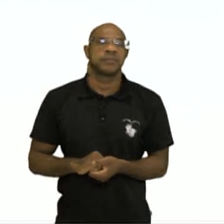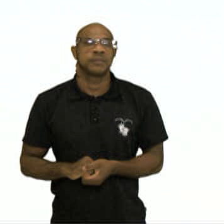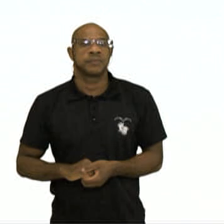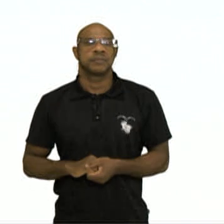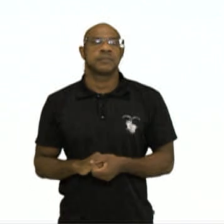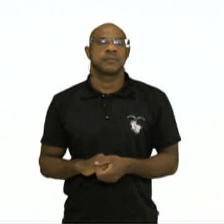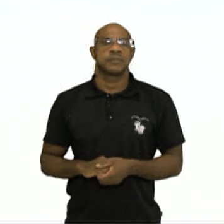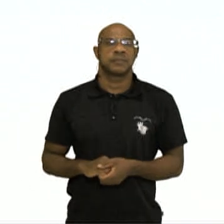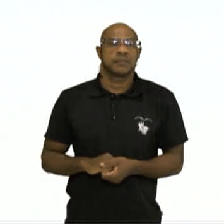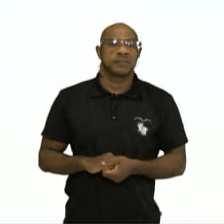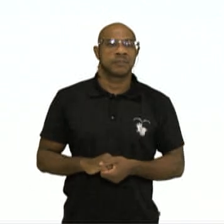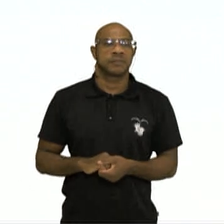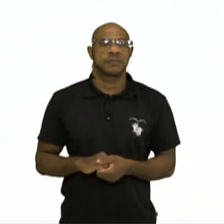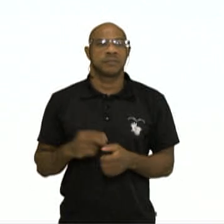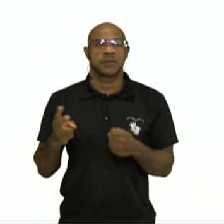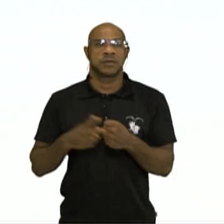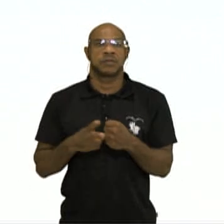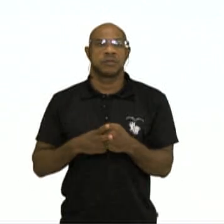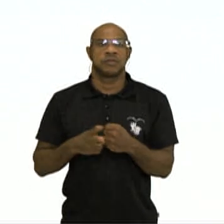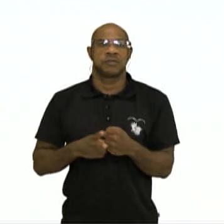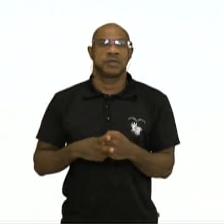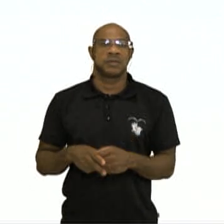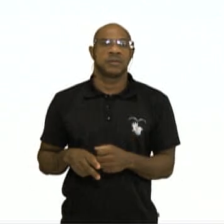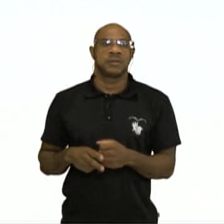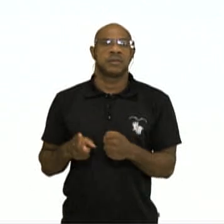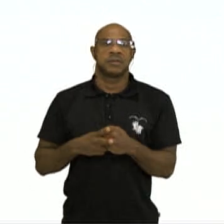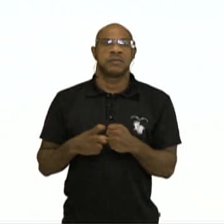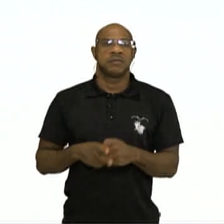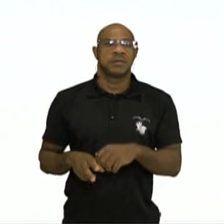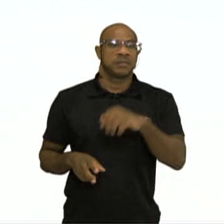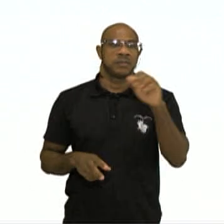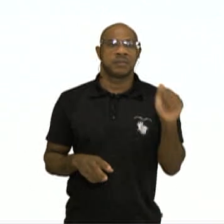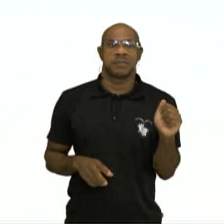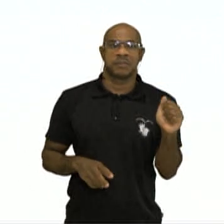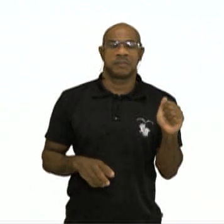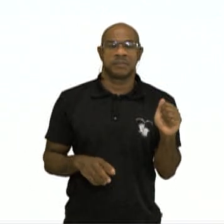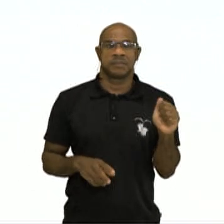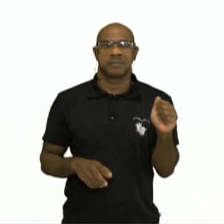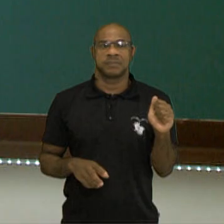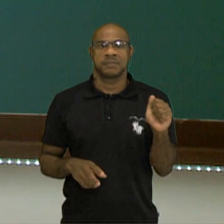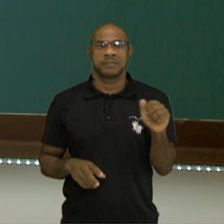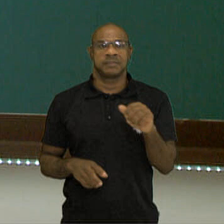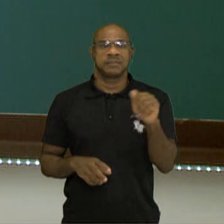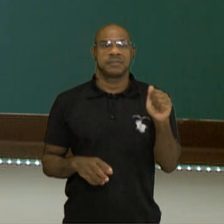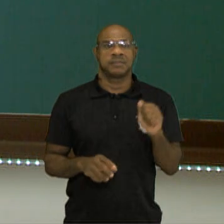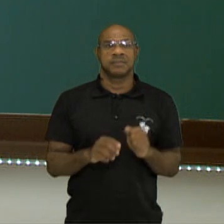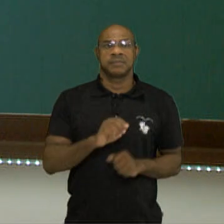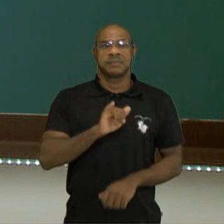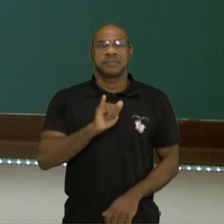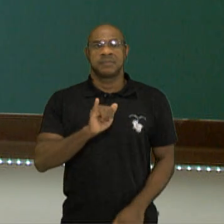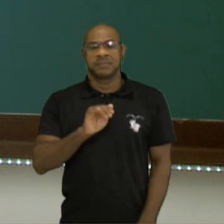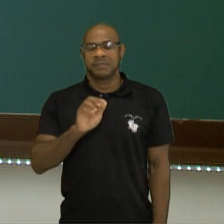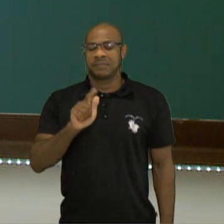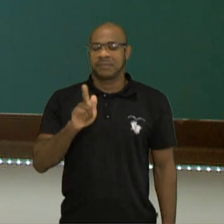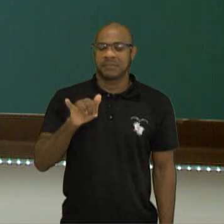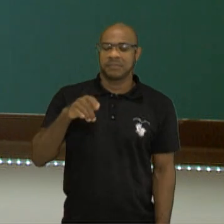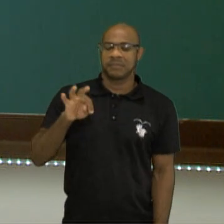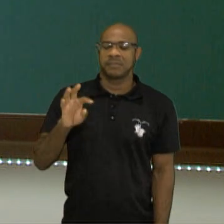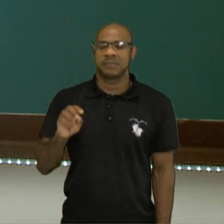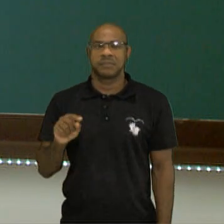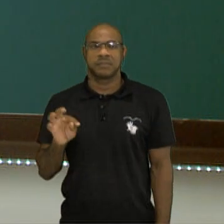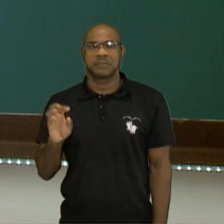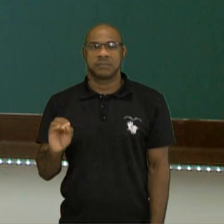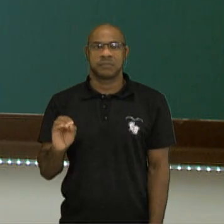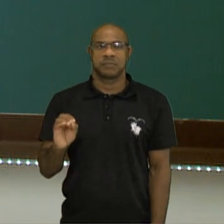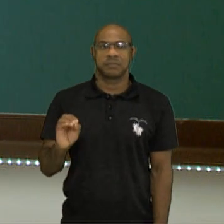coloquei o verbo to be à frente do I. Estou indo para a biblioteca? E às vezes vai acontecer de na língua inglesa não ter o question point,